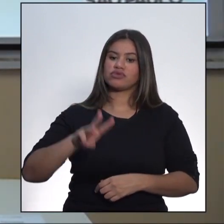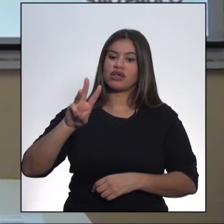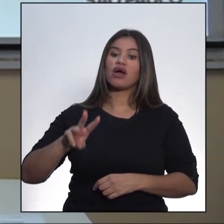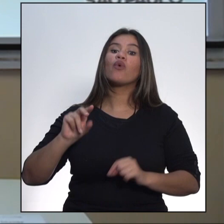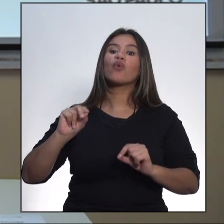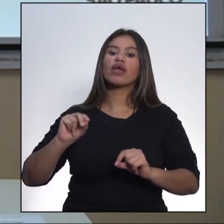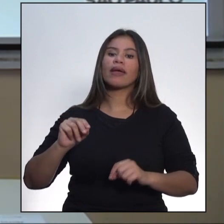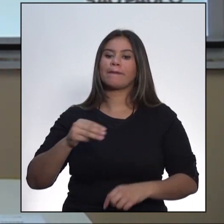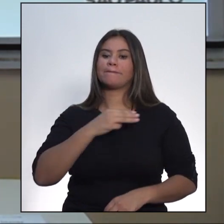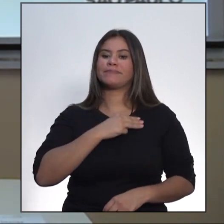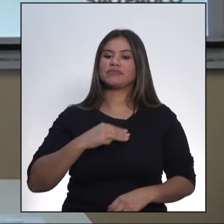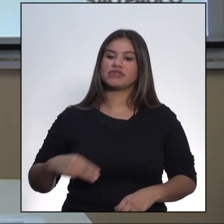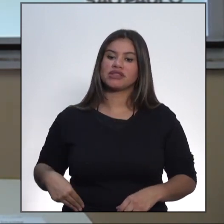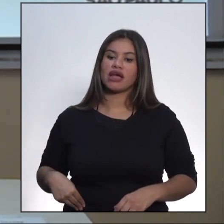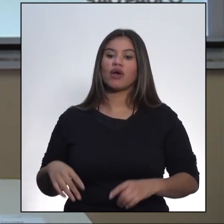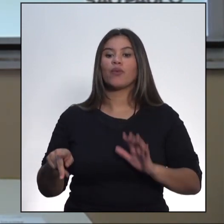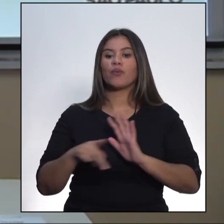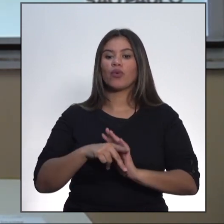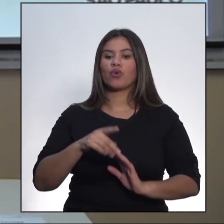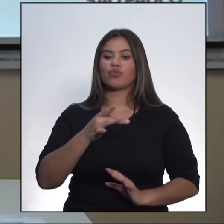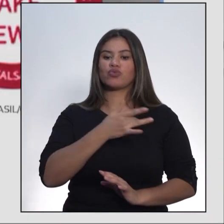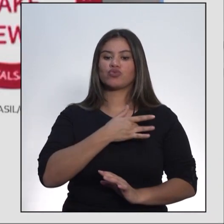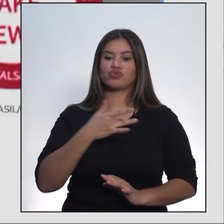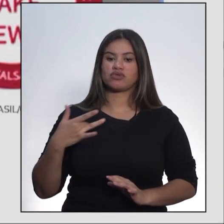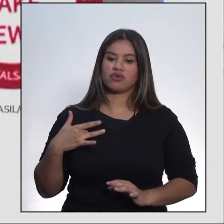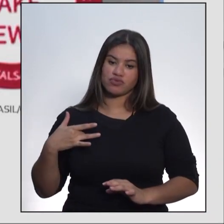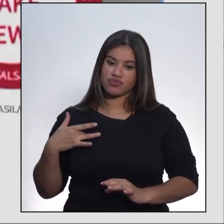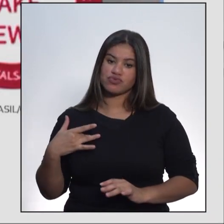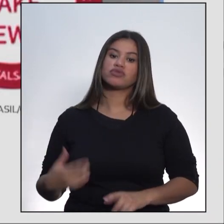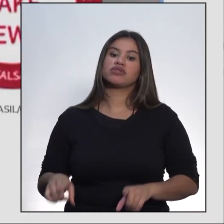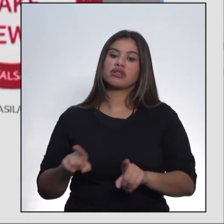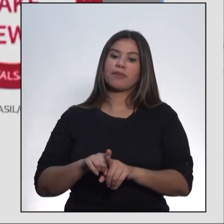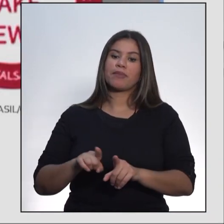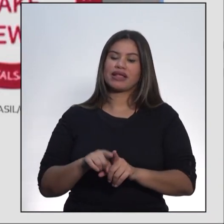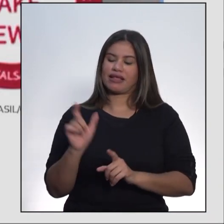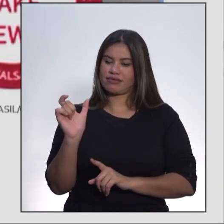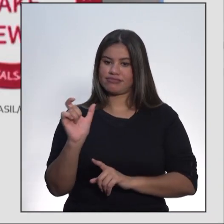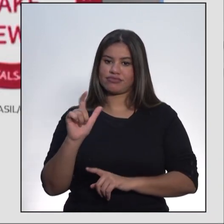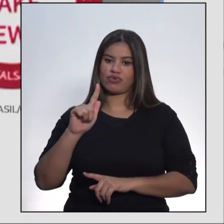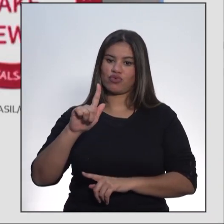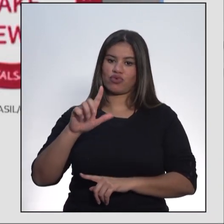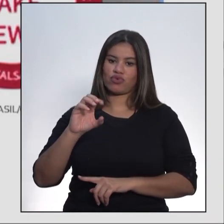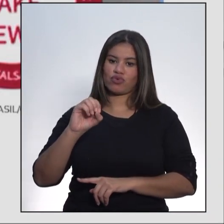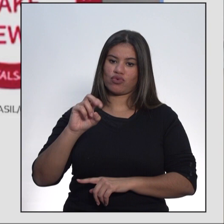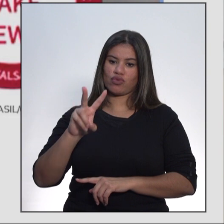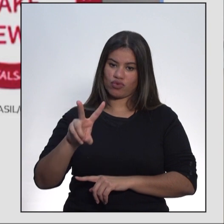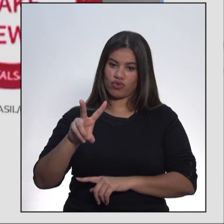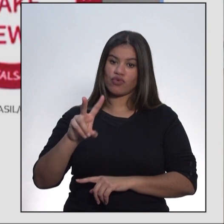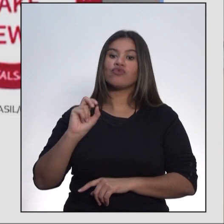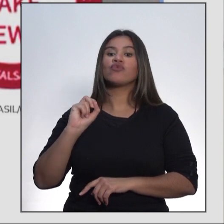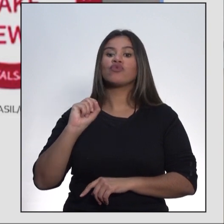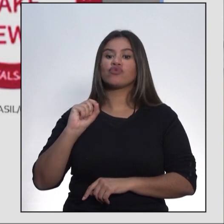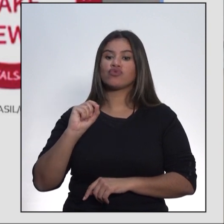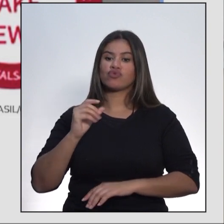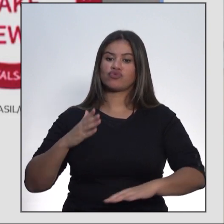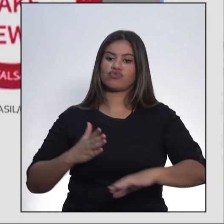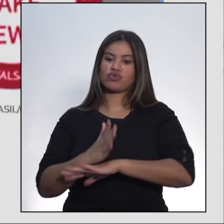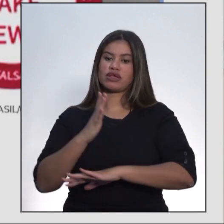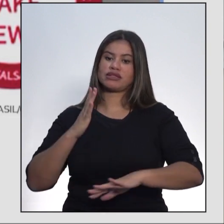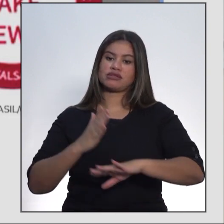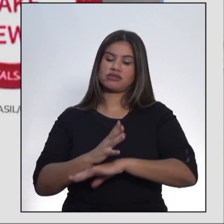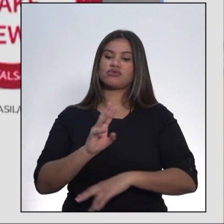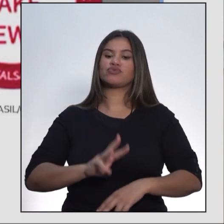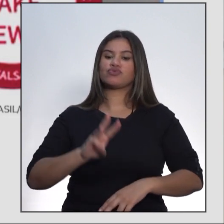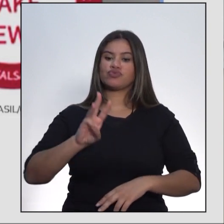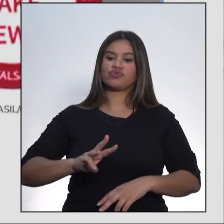Saúde. Observando o Gov aqui também, que identifica que vocês entrem ali, porque ali nesse